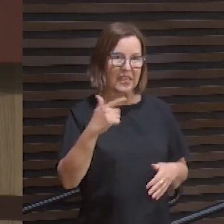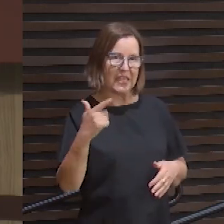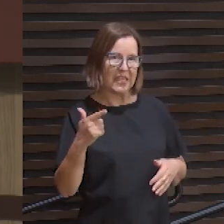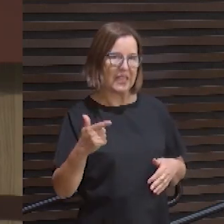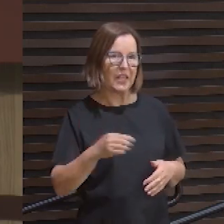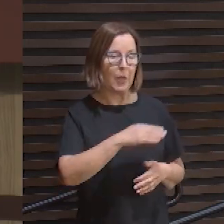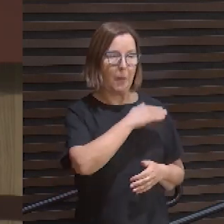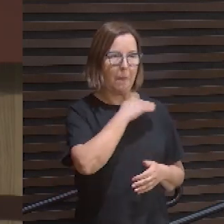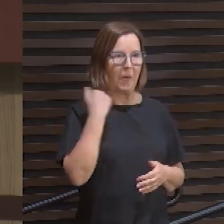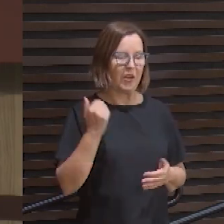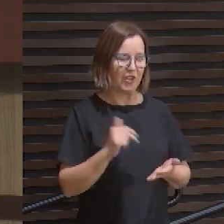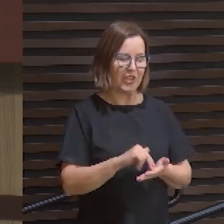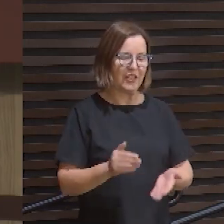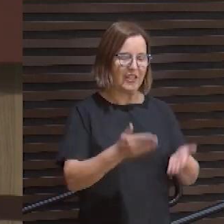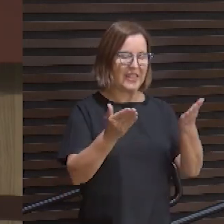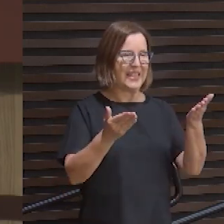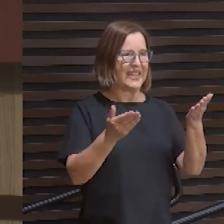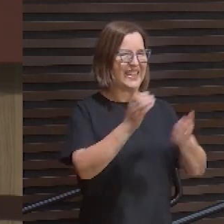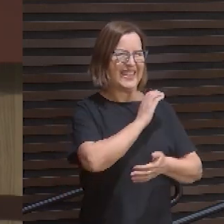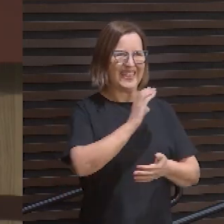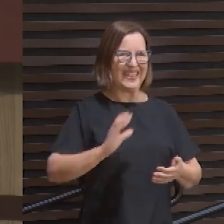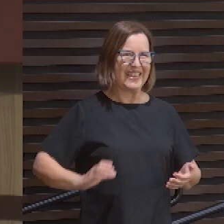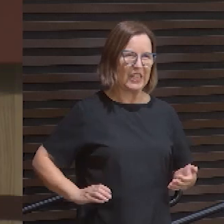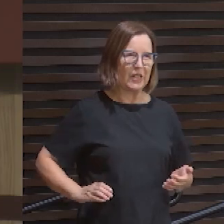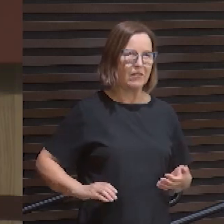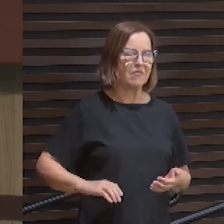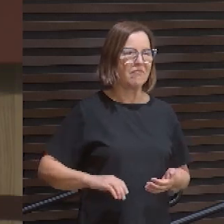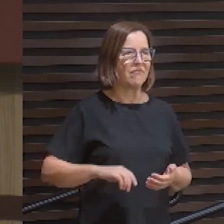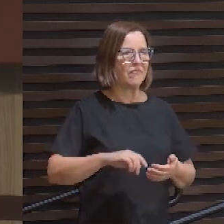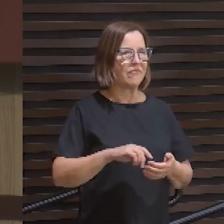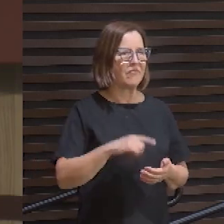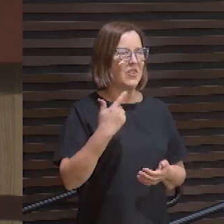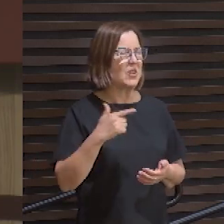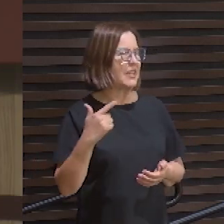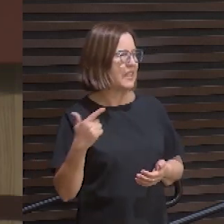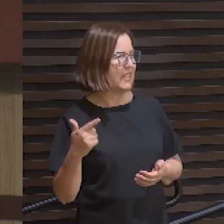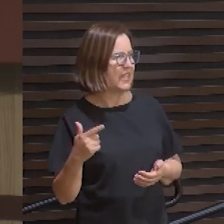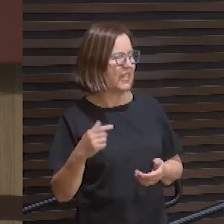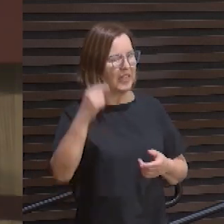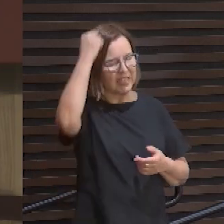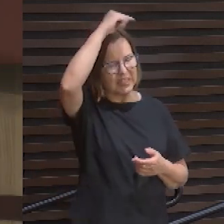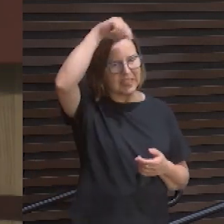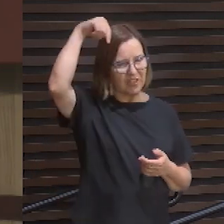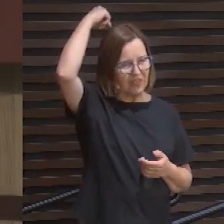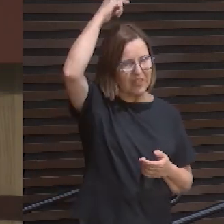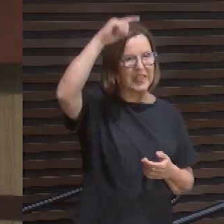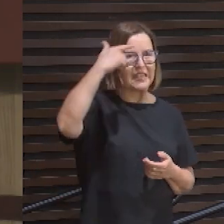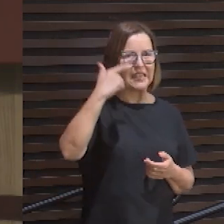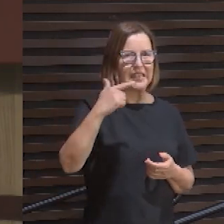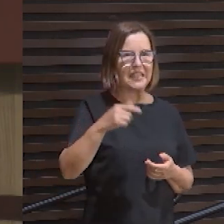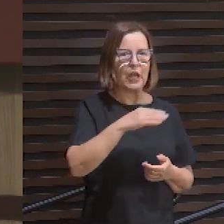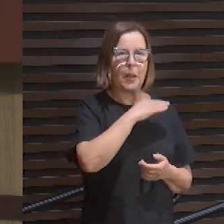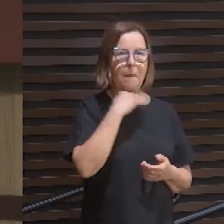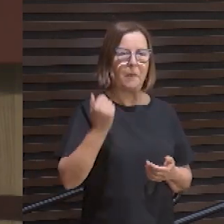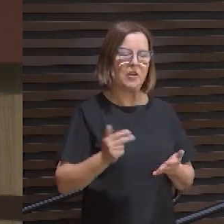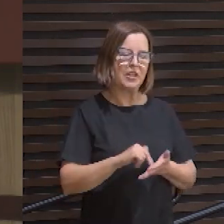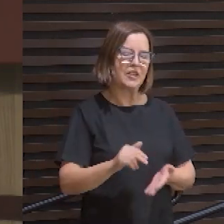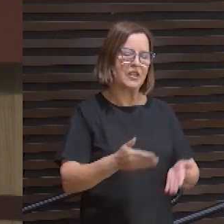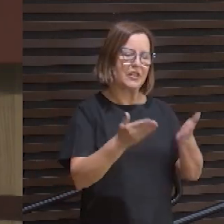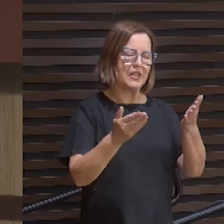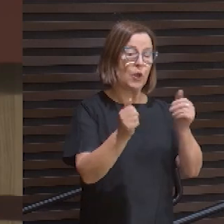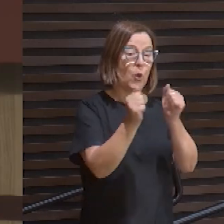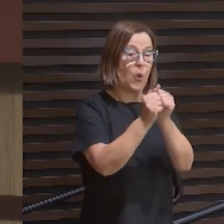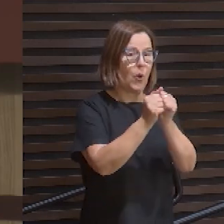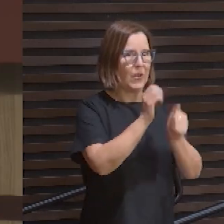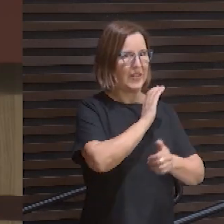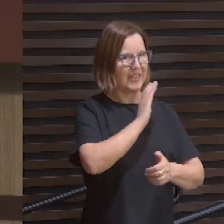a morte e ressurreição de Cristo. Não existe santificação sem a morte e ressurreição com